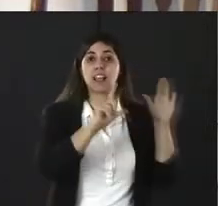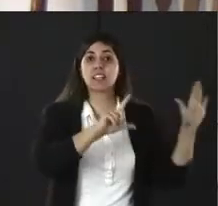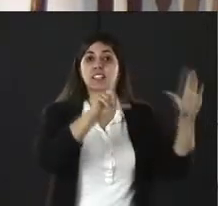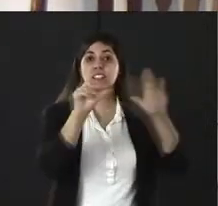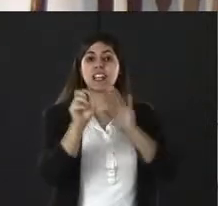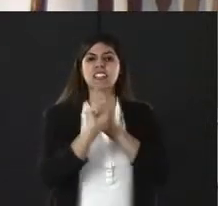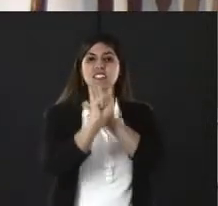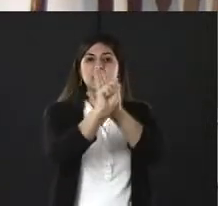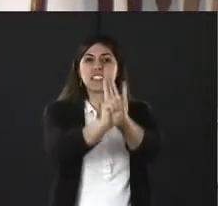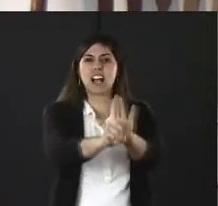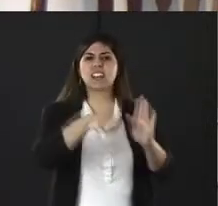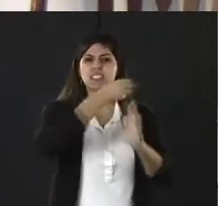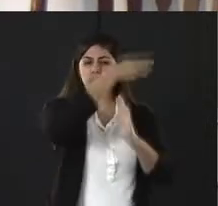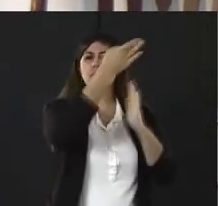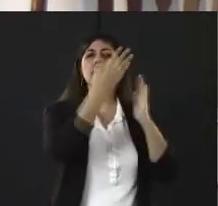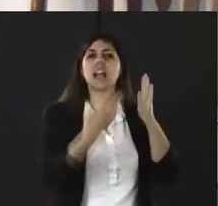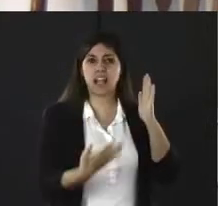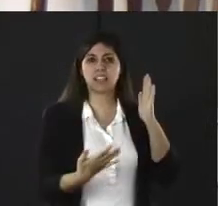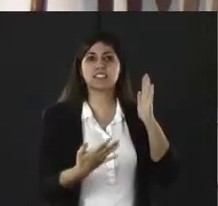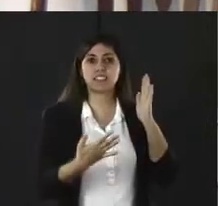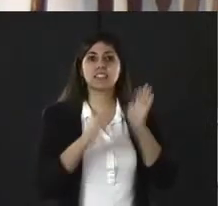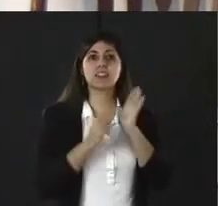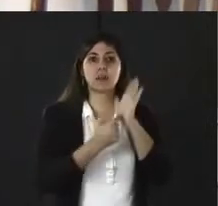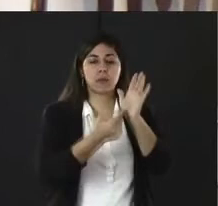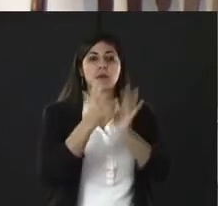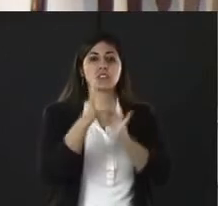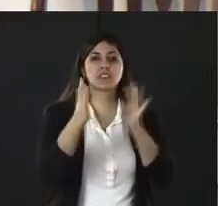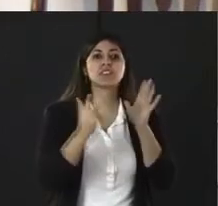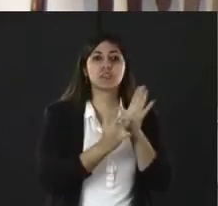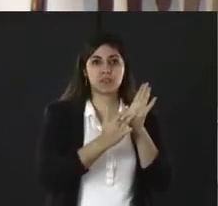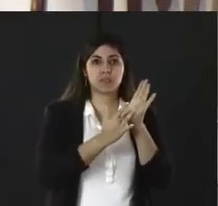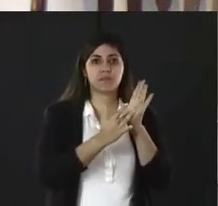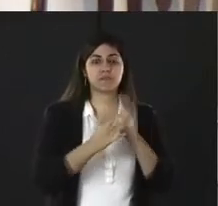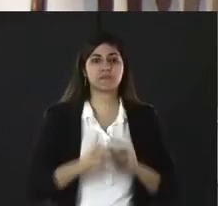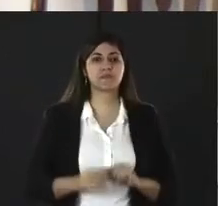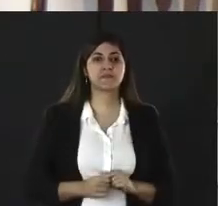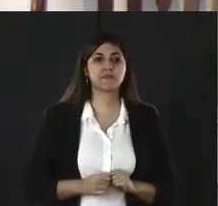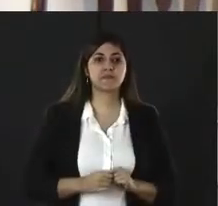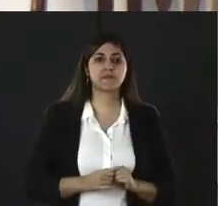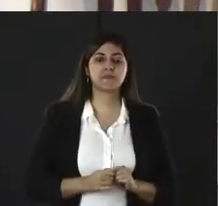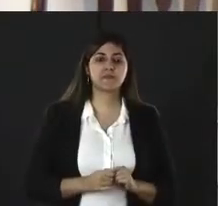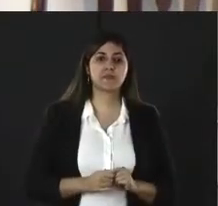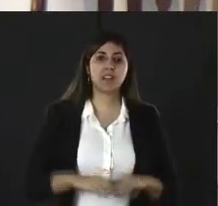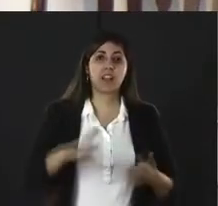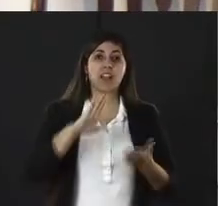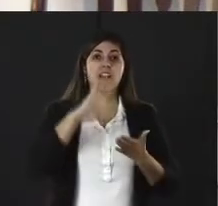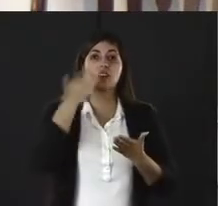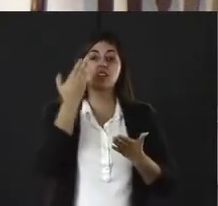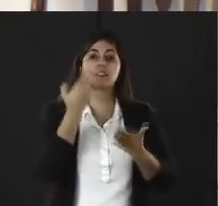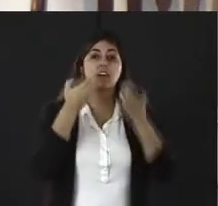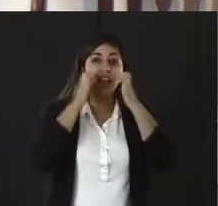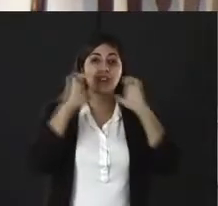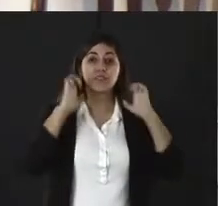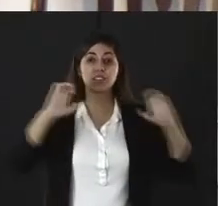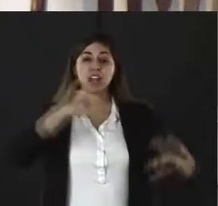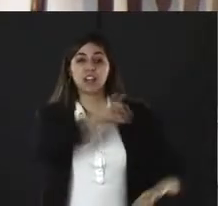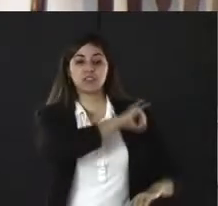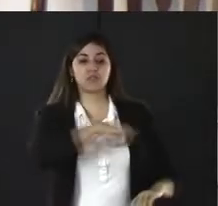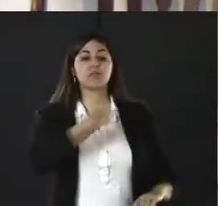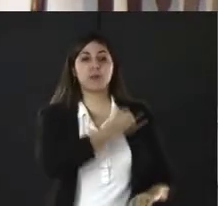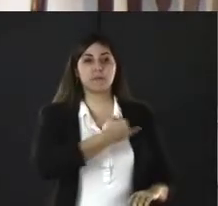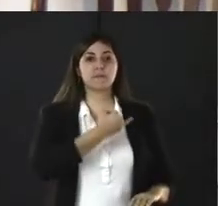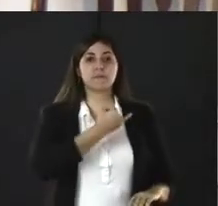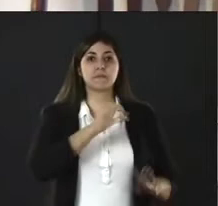7 sinais de jesus os 7 sinais de jesus no evangelho de joão e esse é o primeiro